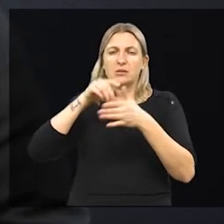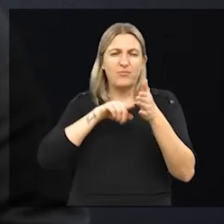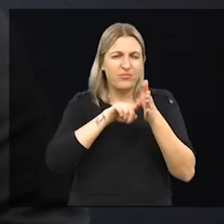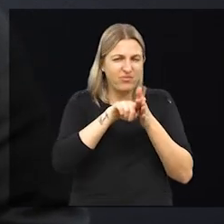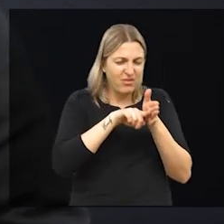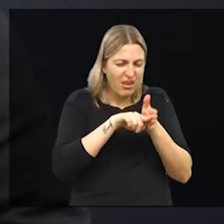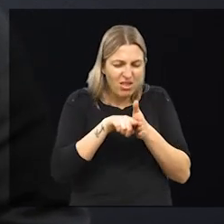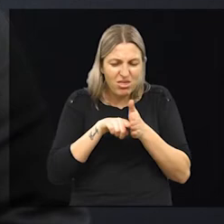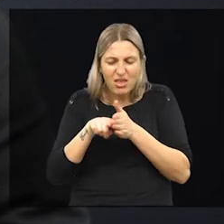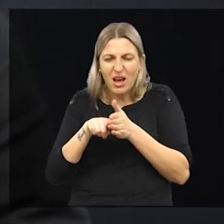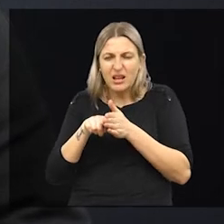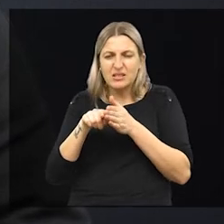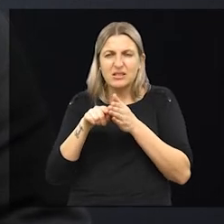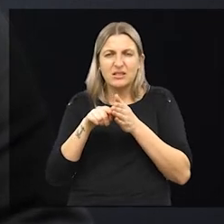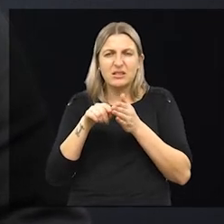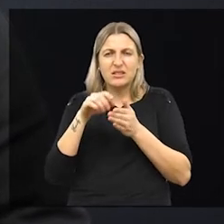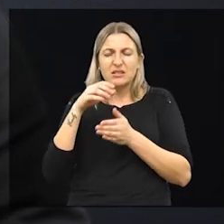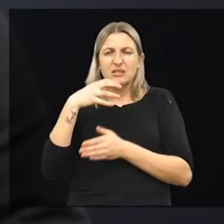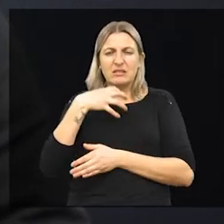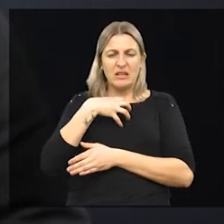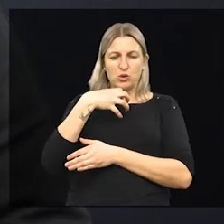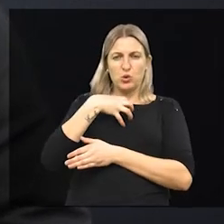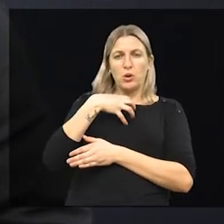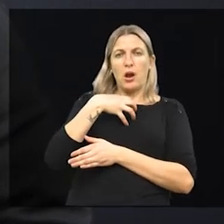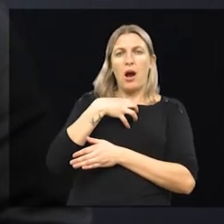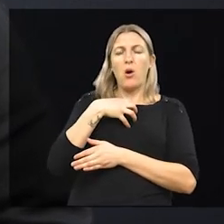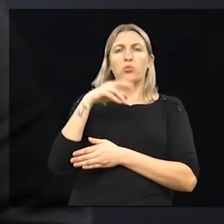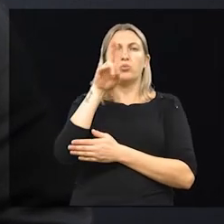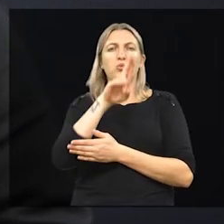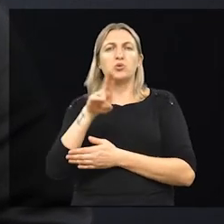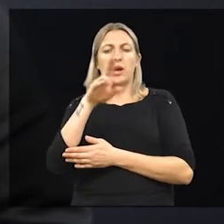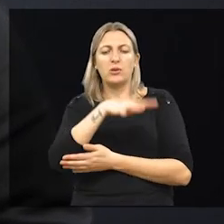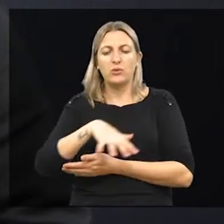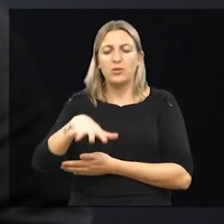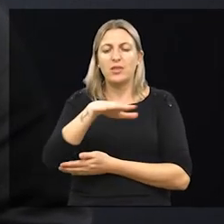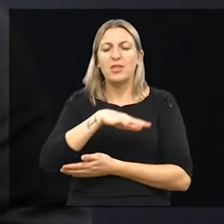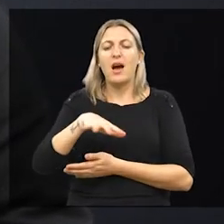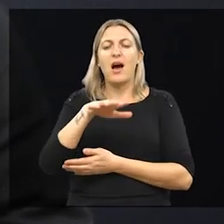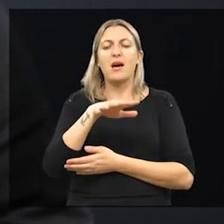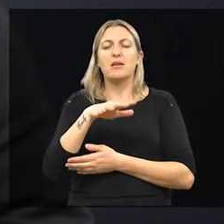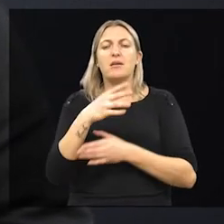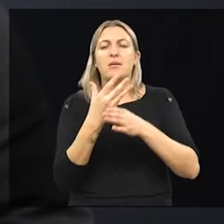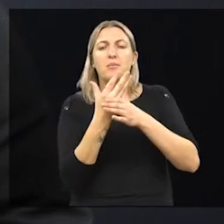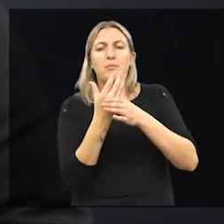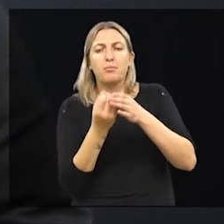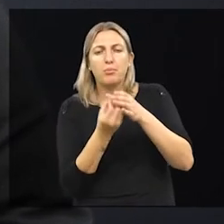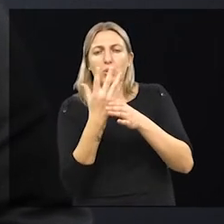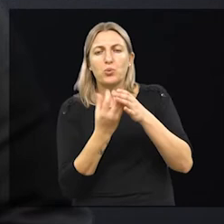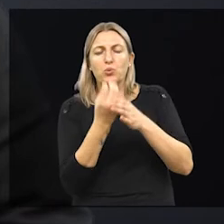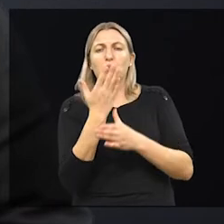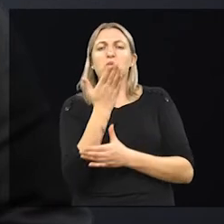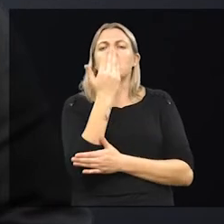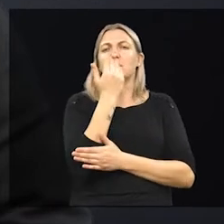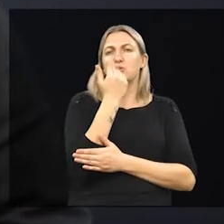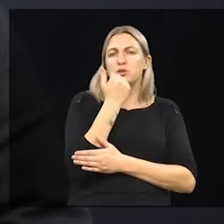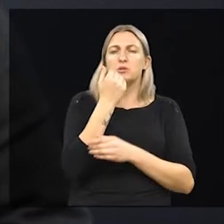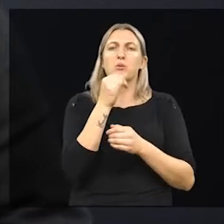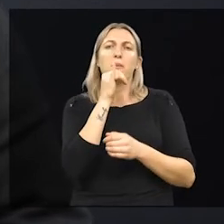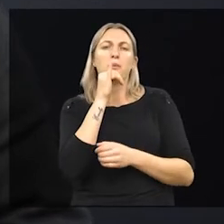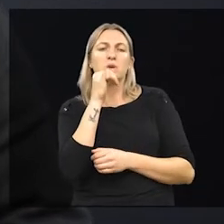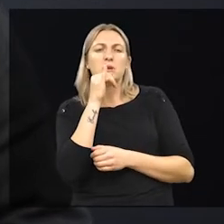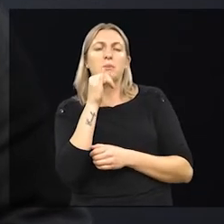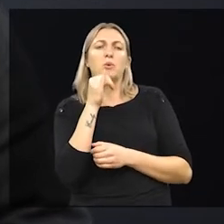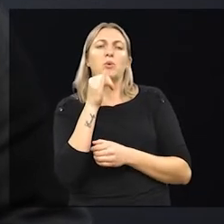porque ele não conhecia a minha área então eu dava algumas diretrizes para ele e ele contribuiu